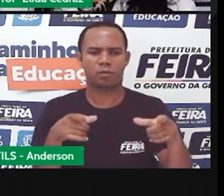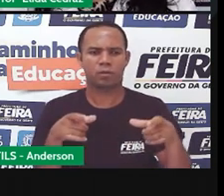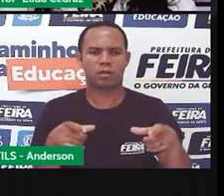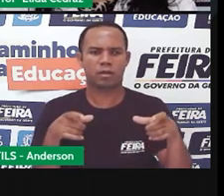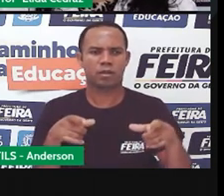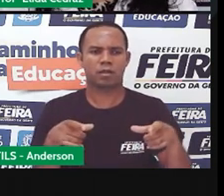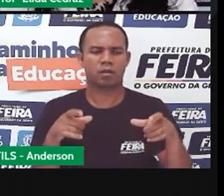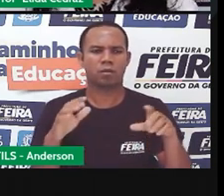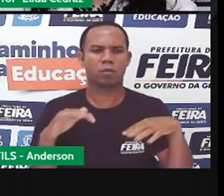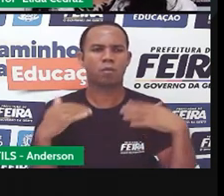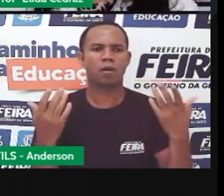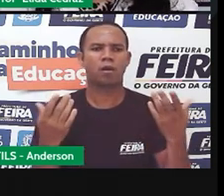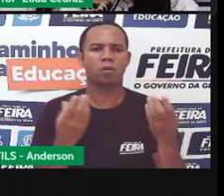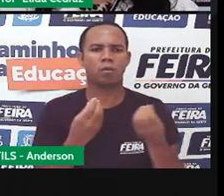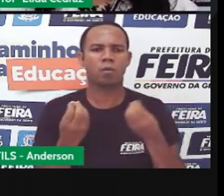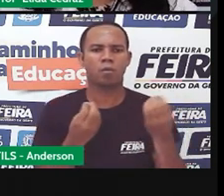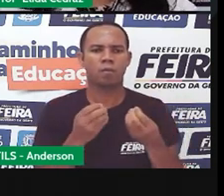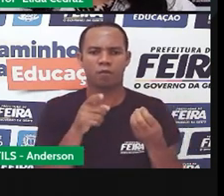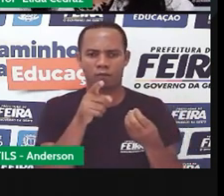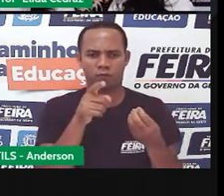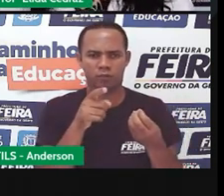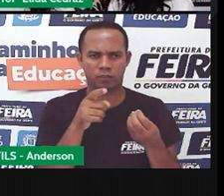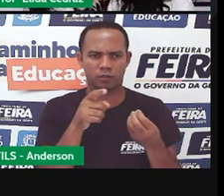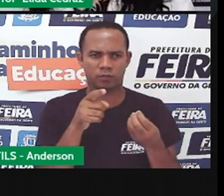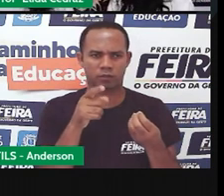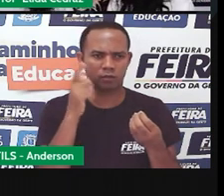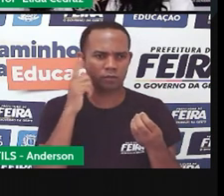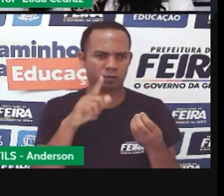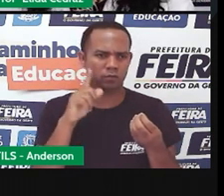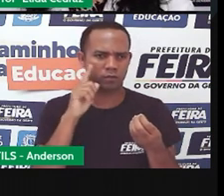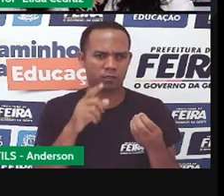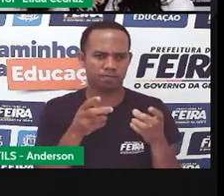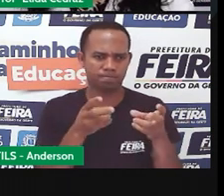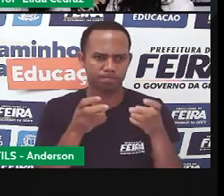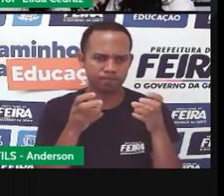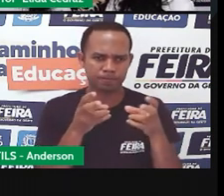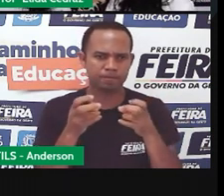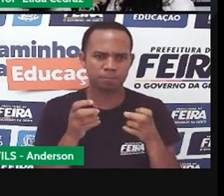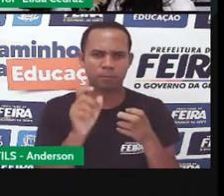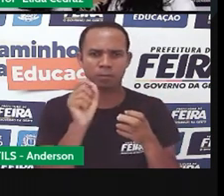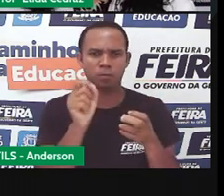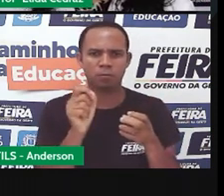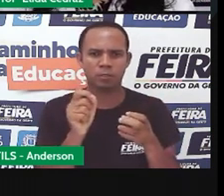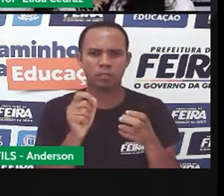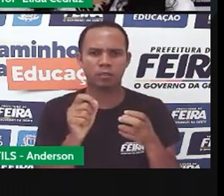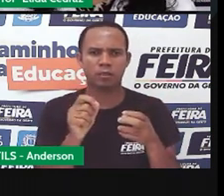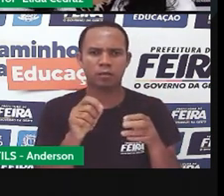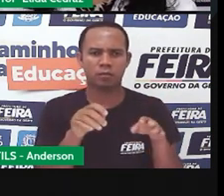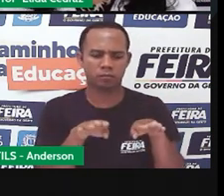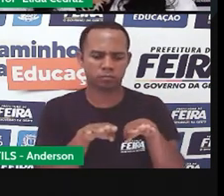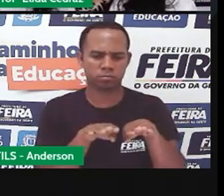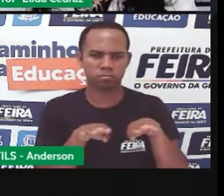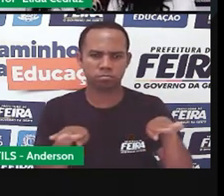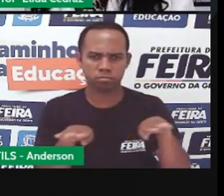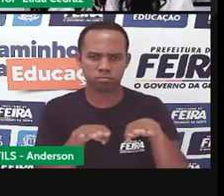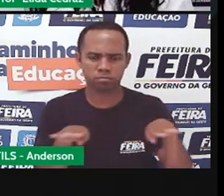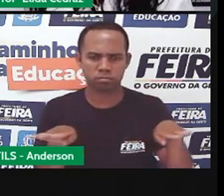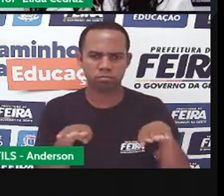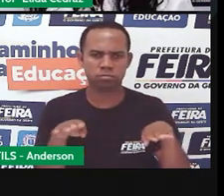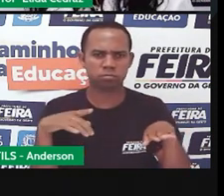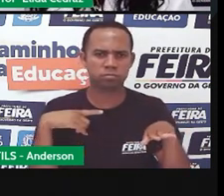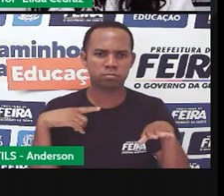onde você está. Você consegue identificar quais figuras geométricas planas estão aí?